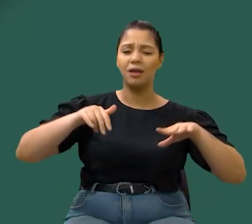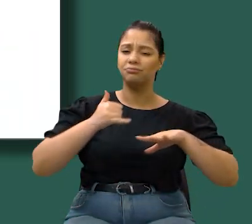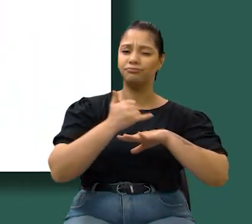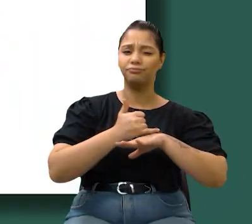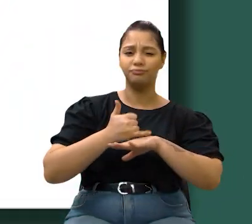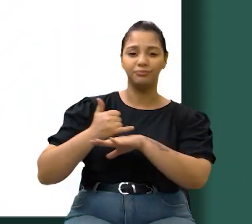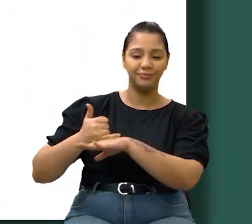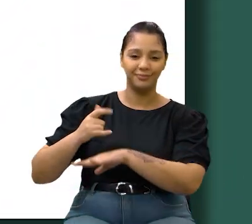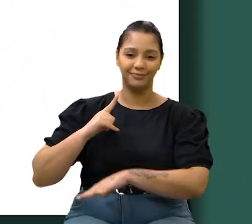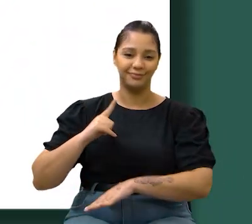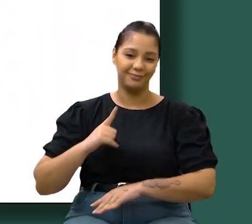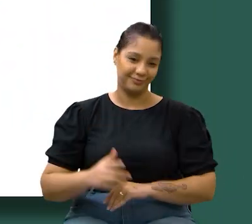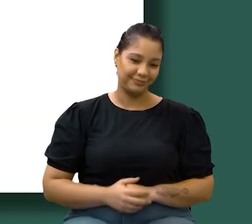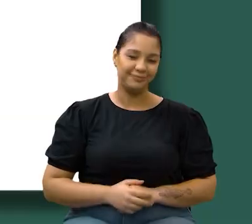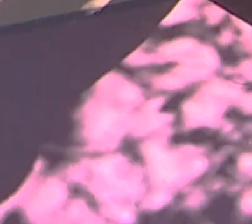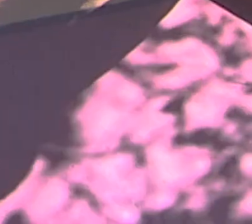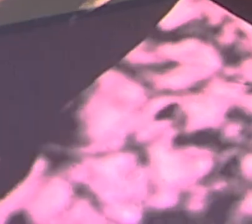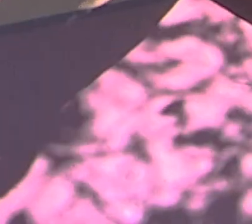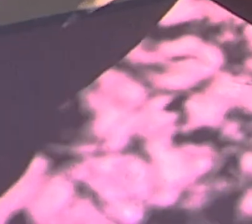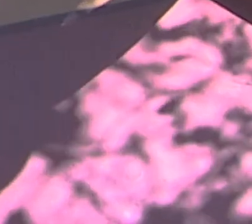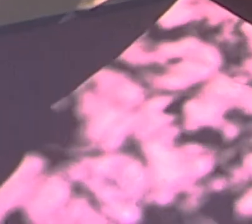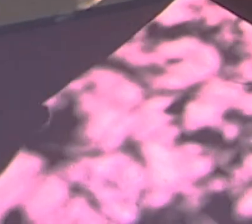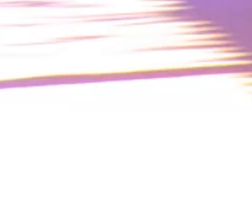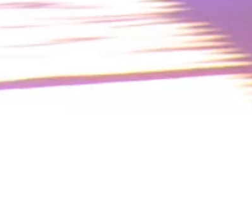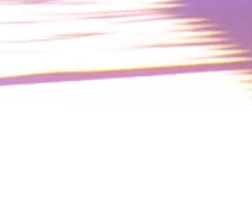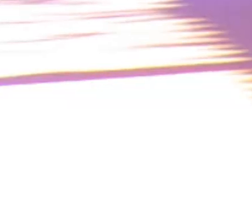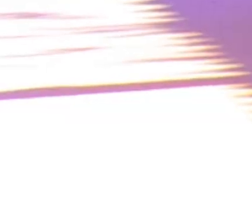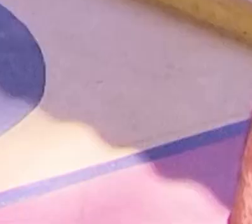de diversos tipos de metais.